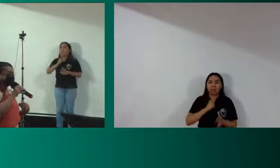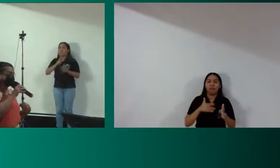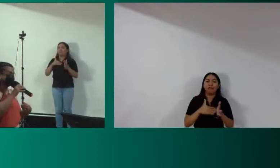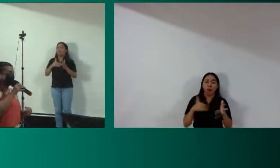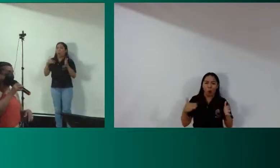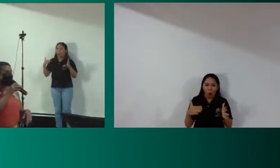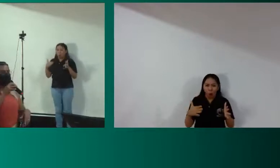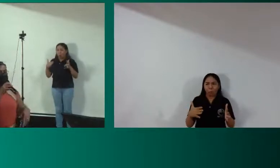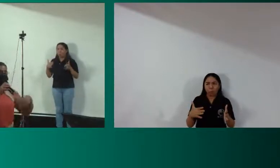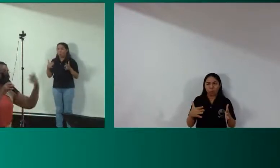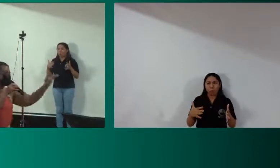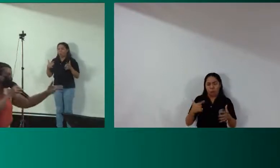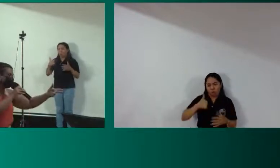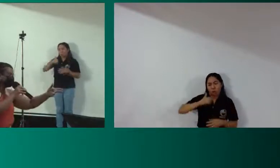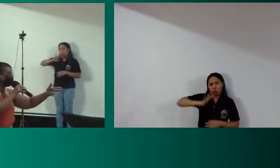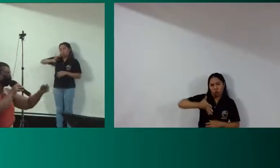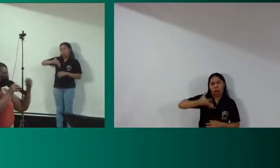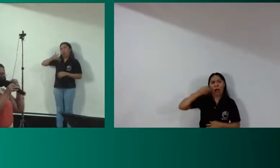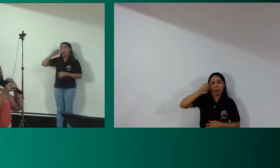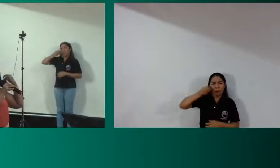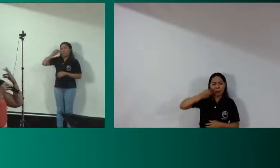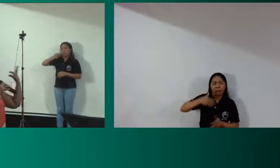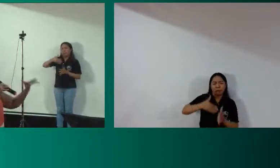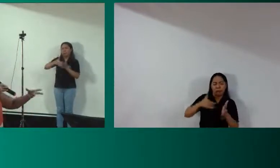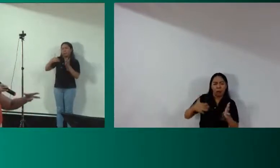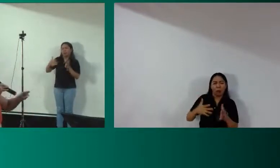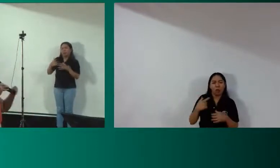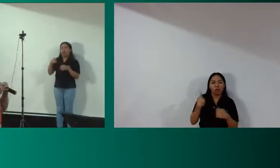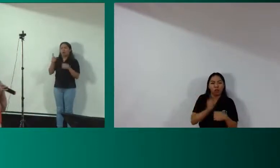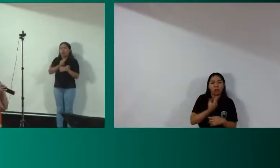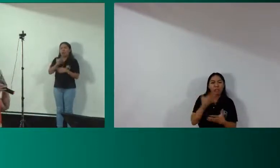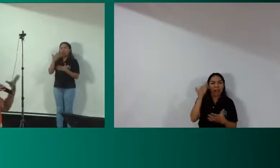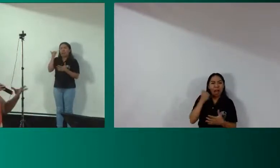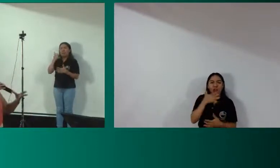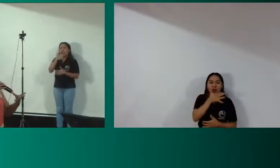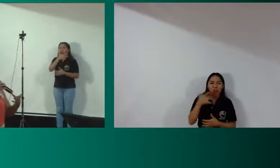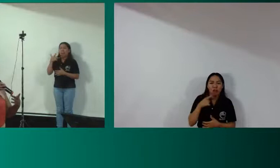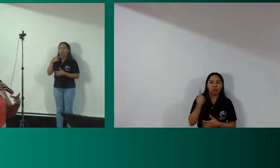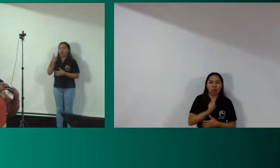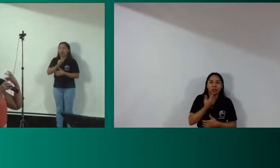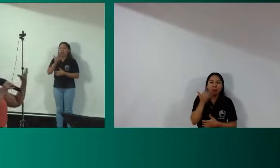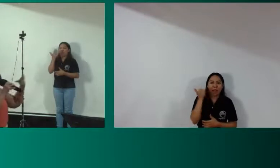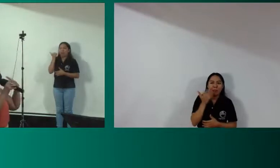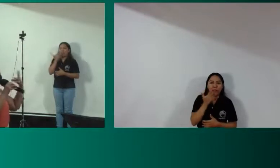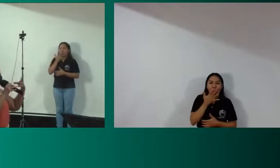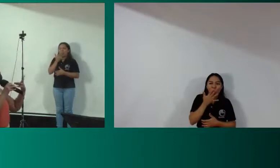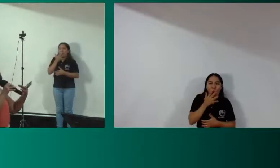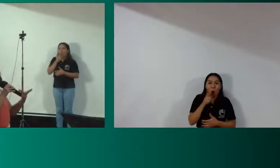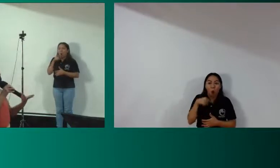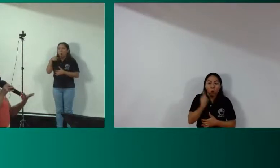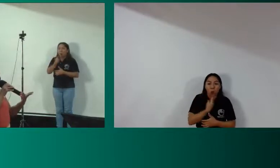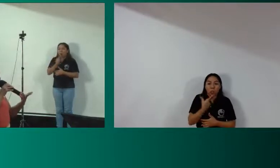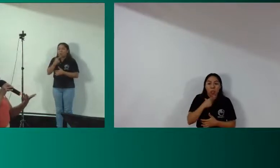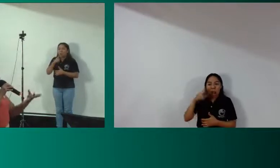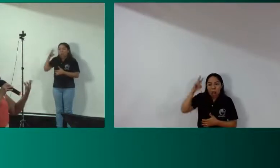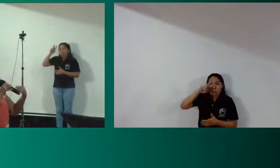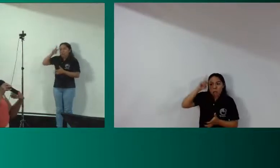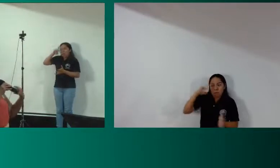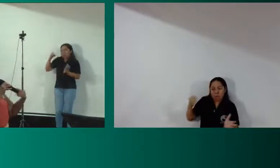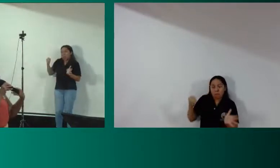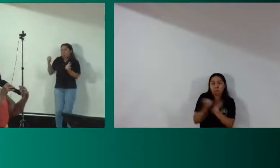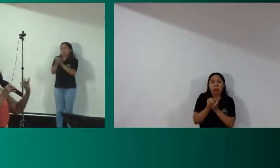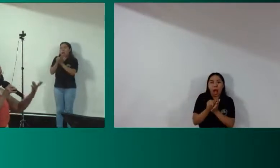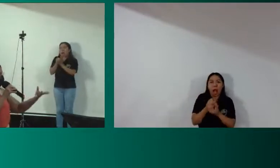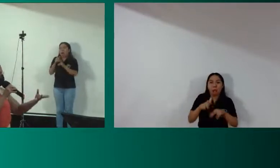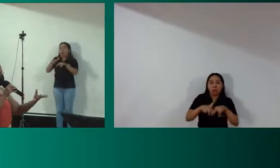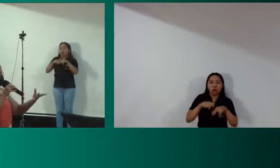já passei tá também a gente sabe o cheiro a gente sabe a cor a gente é tem carrega essas lembranças eu